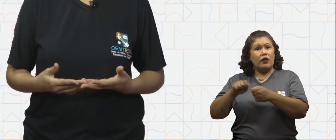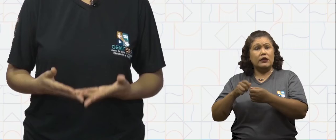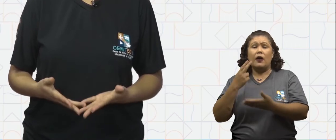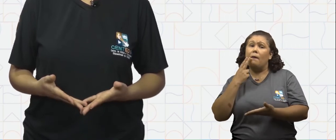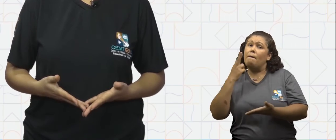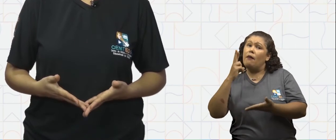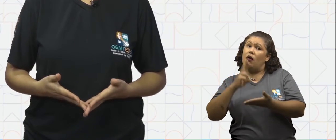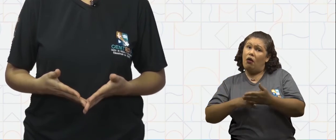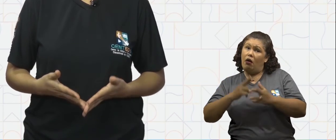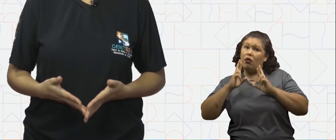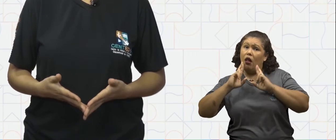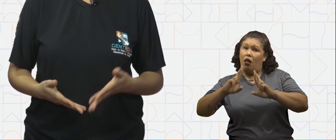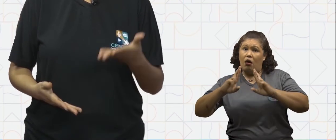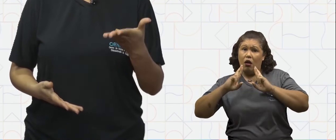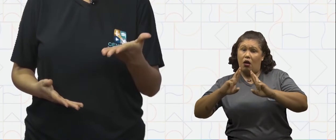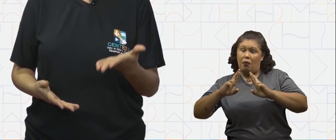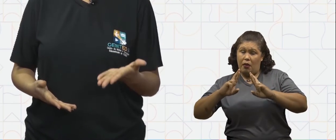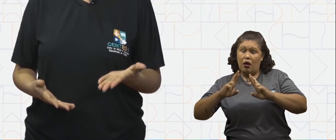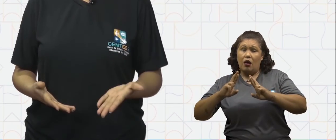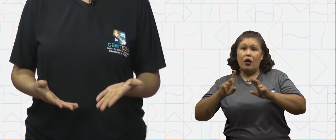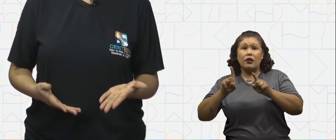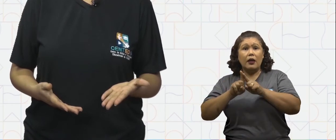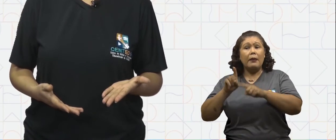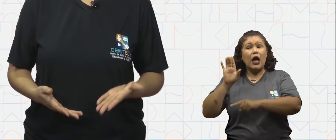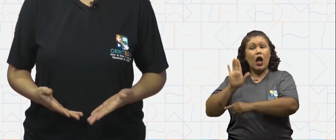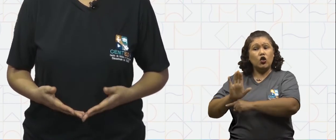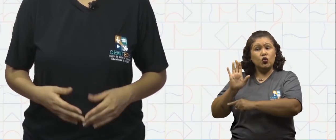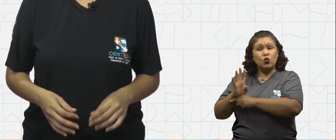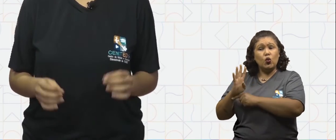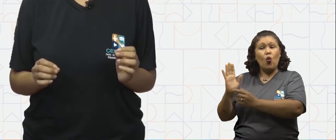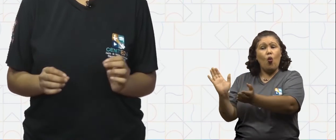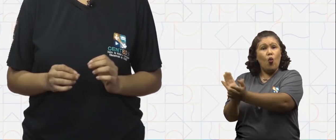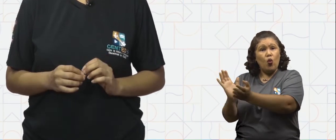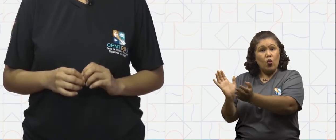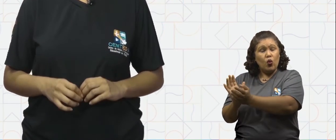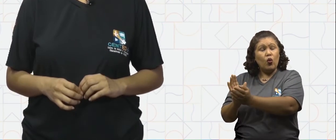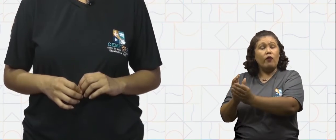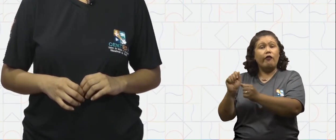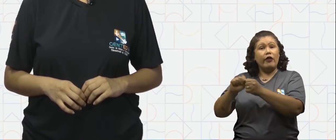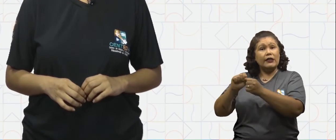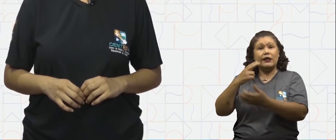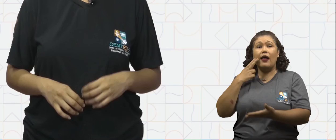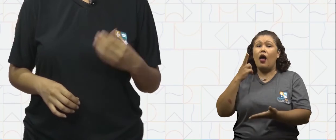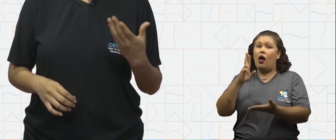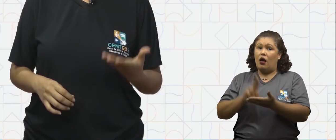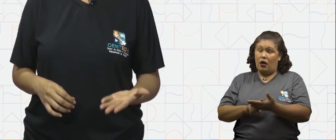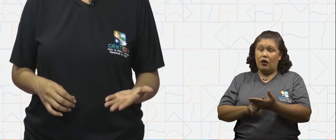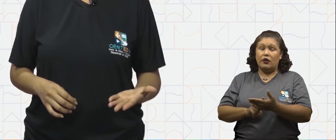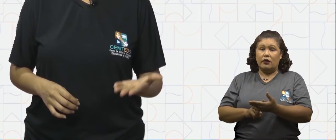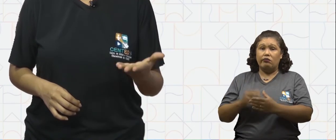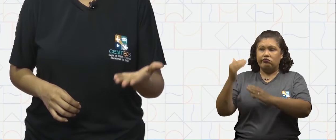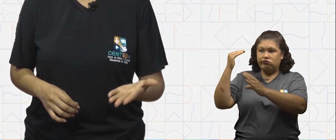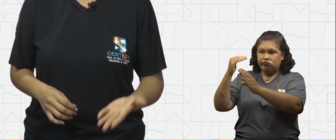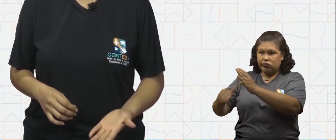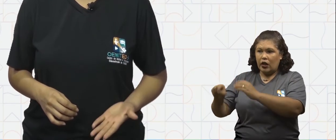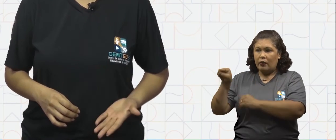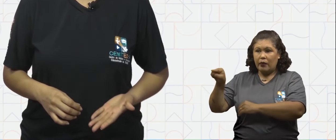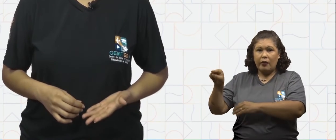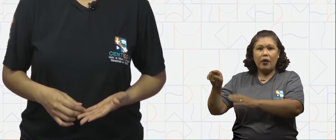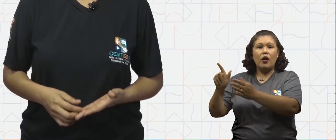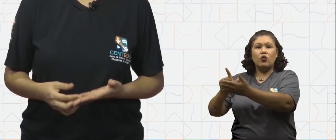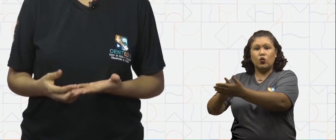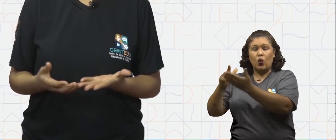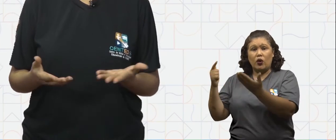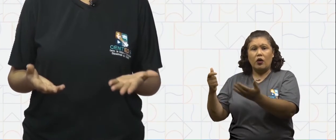produzir uma carta de reclamação e os ajudamos a escrever uma para o nosso Jornal Adicional. Assim, explicamos